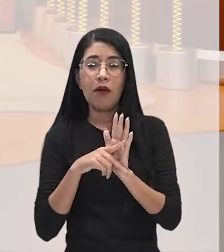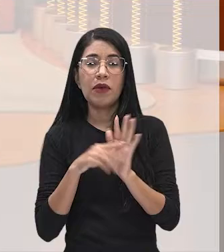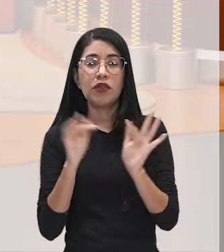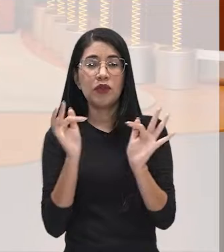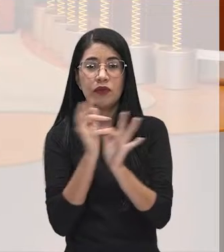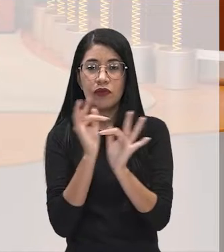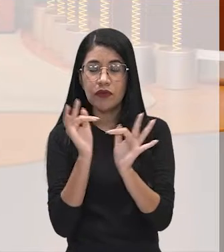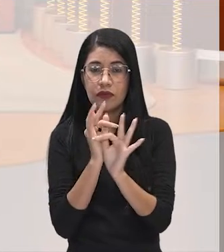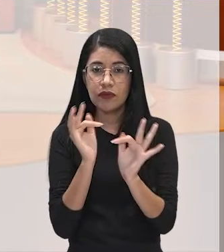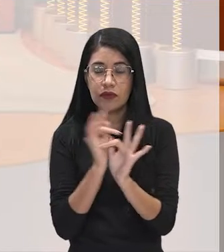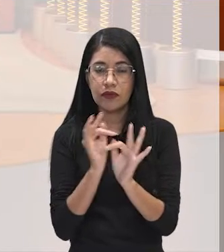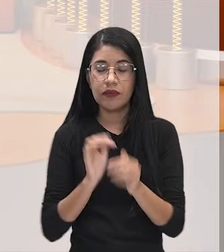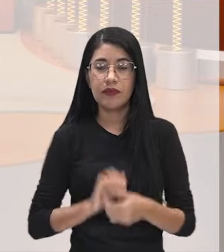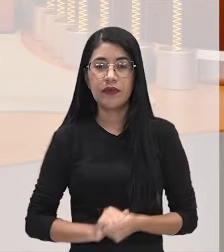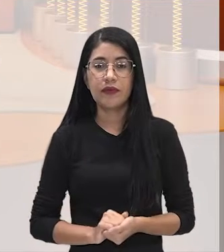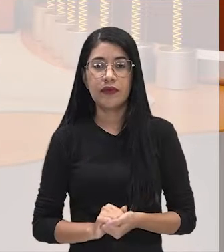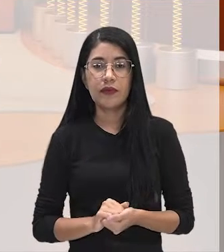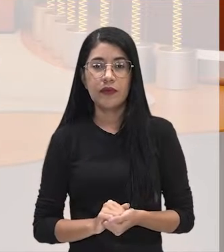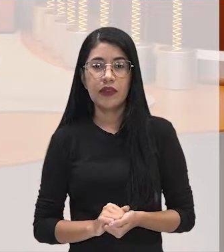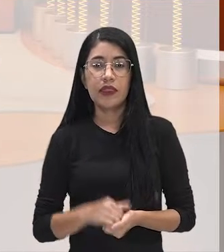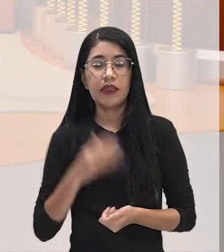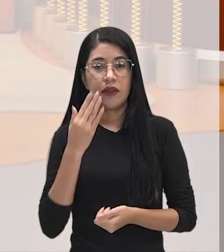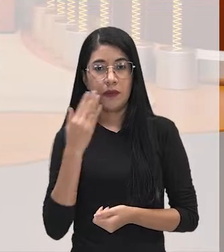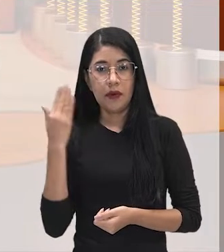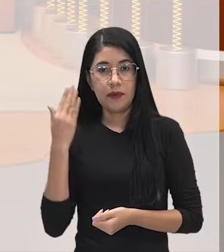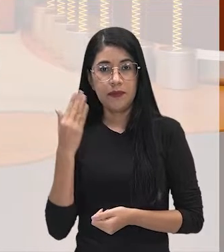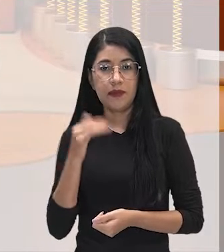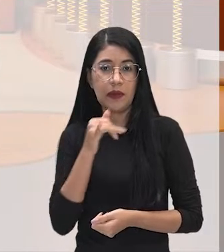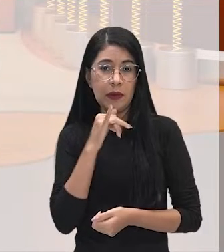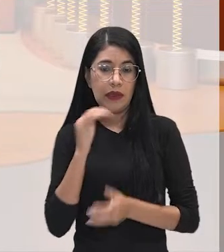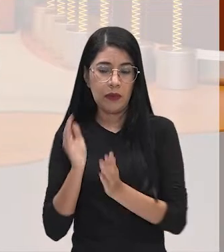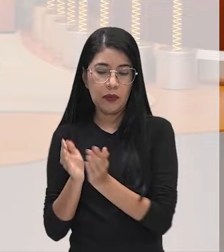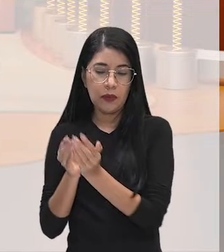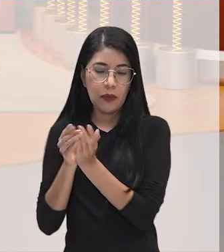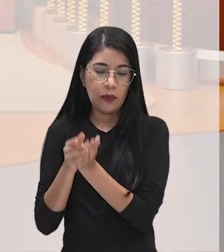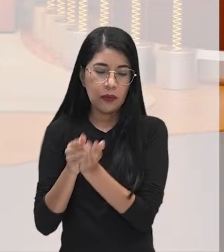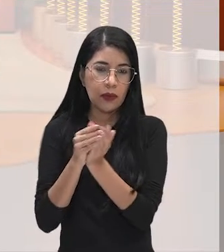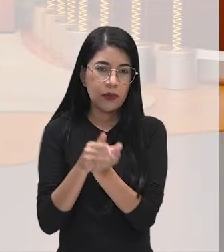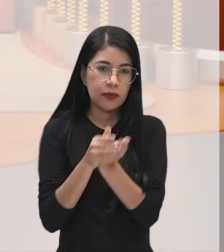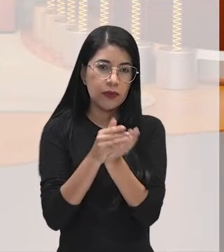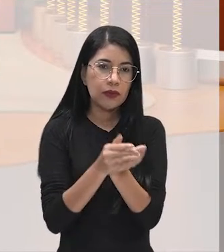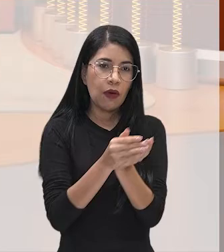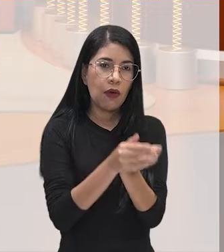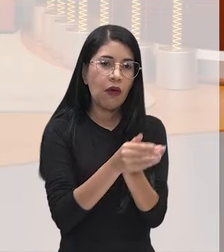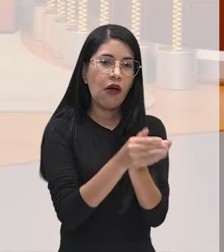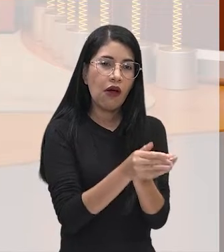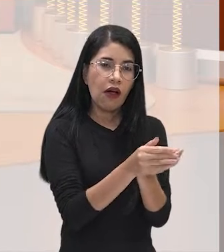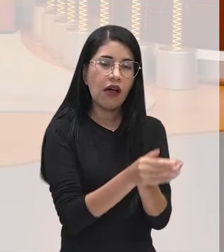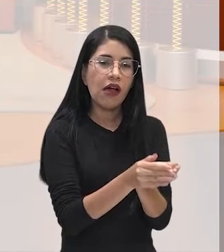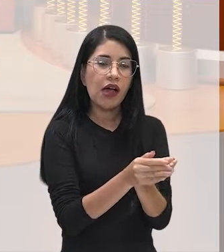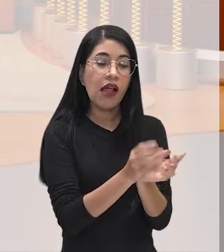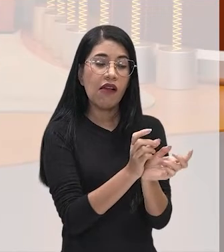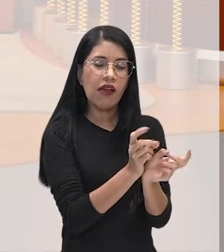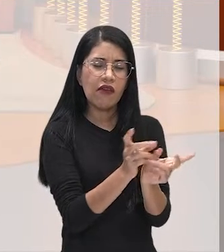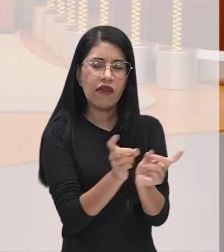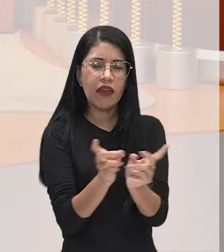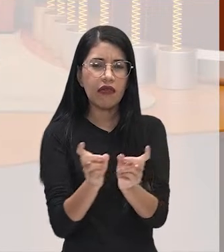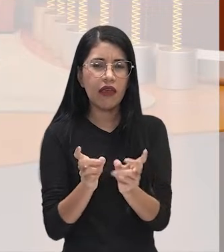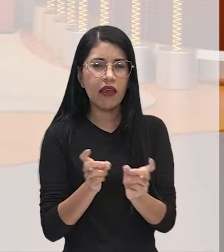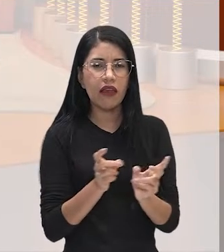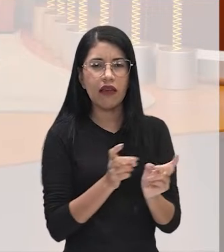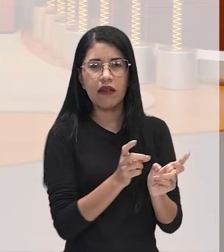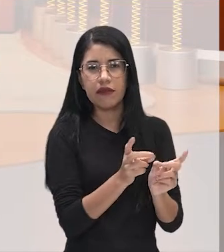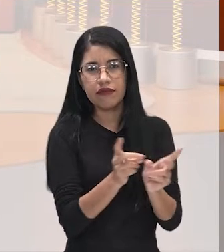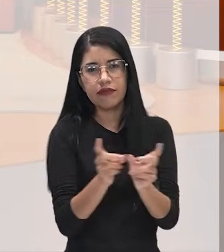ok? Então, olha só, essa embarcaçãozinha, ela vai exatamente fazendo isso. Ela vai, então, vendendo